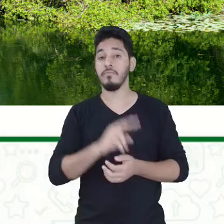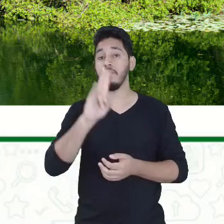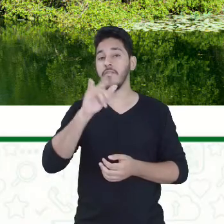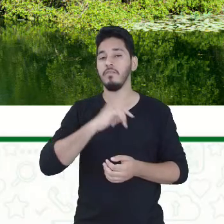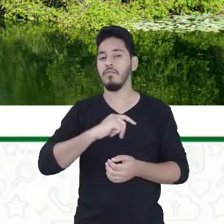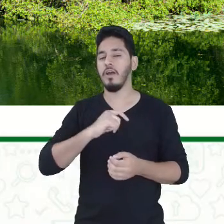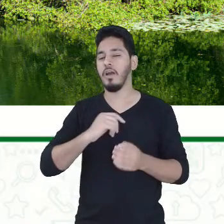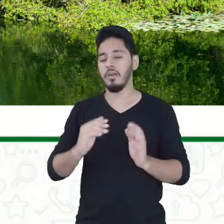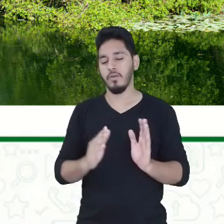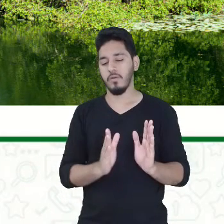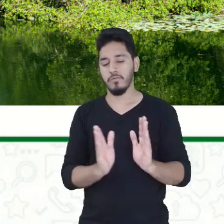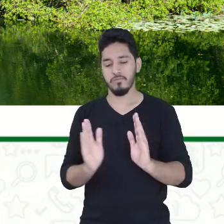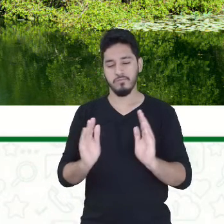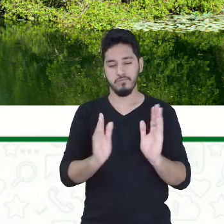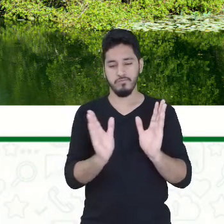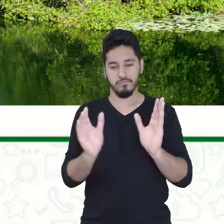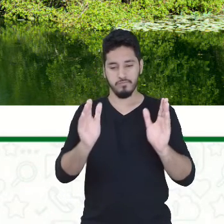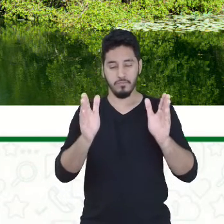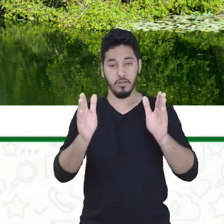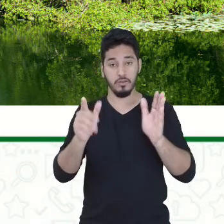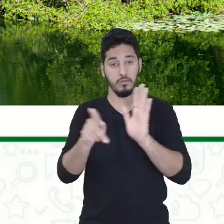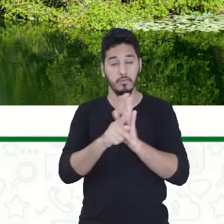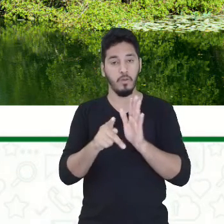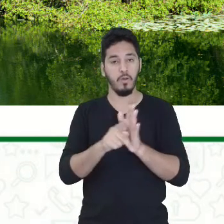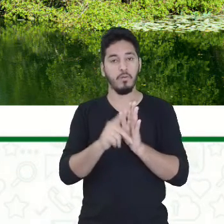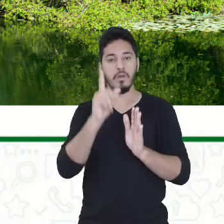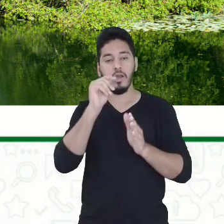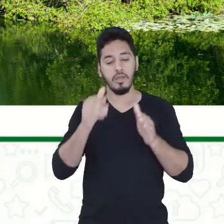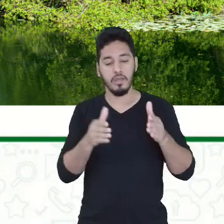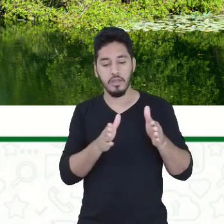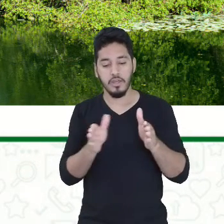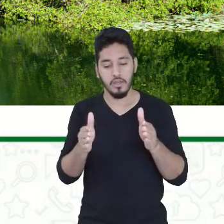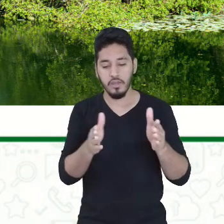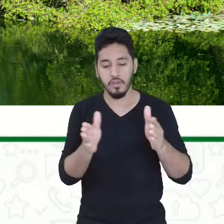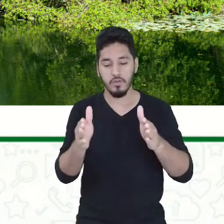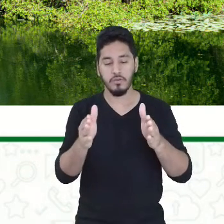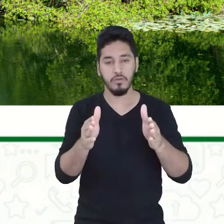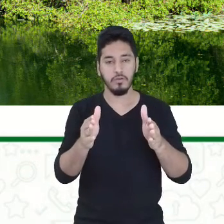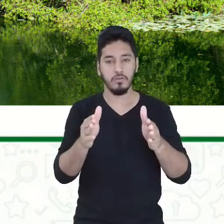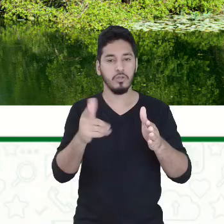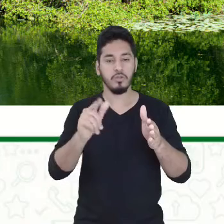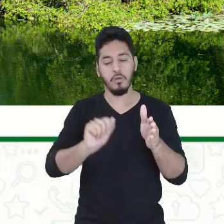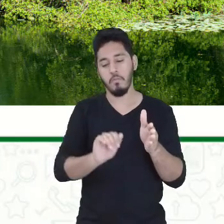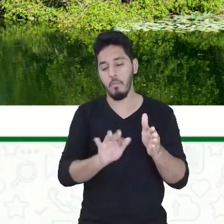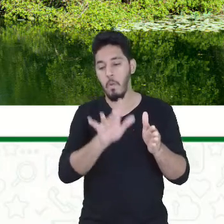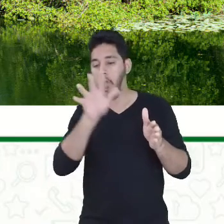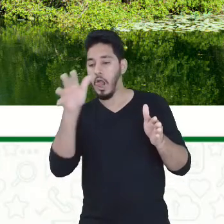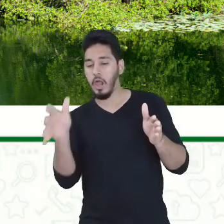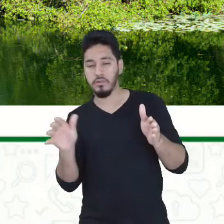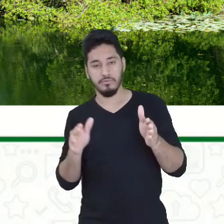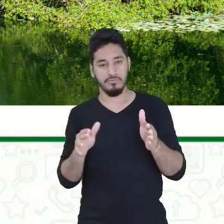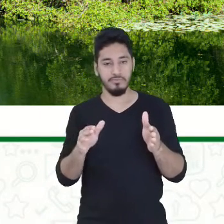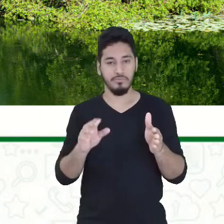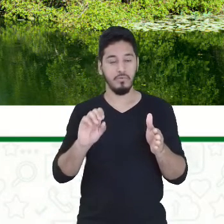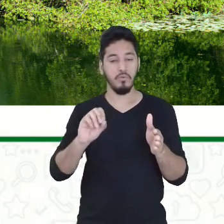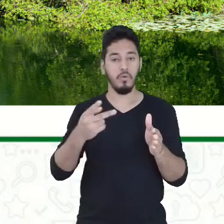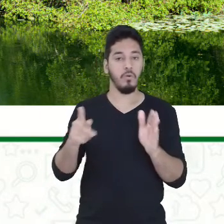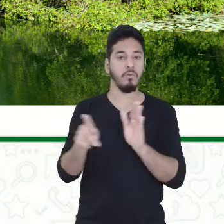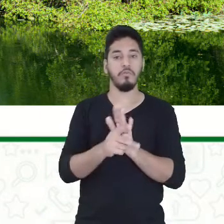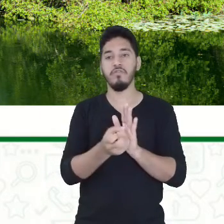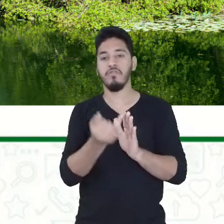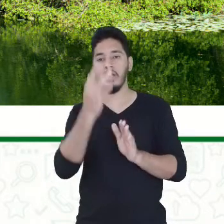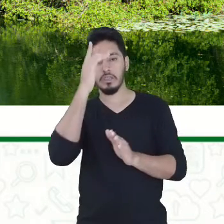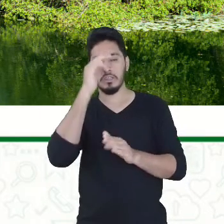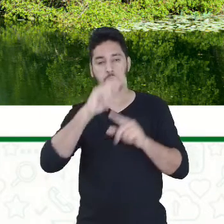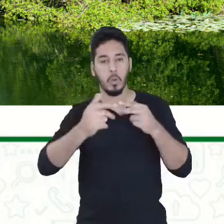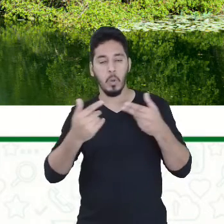moldura nos rios, né, para evitar que haja o assoreamento, que haja uma entrada de vários